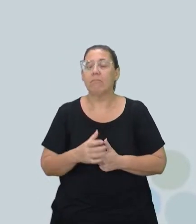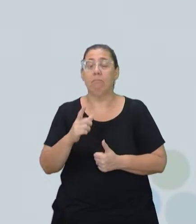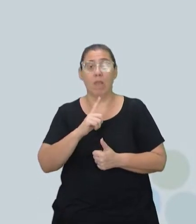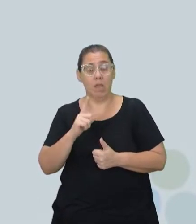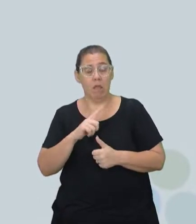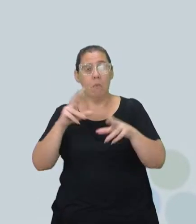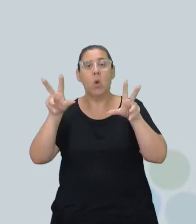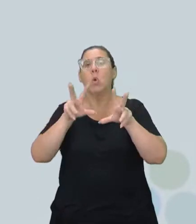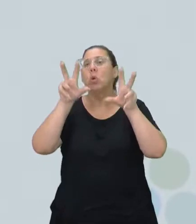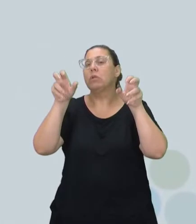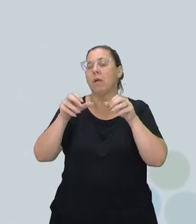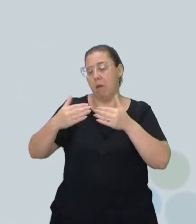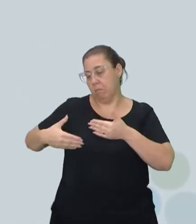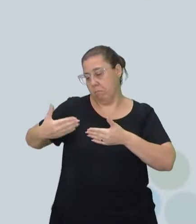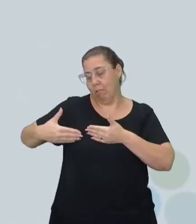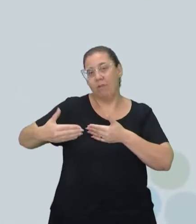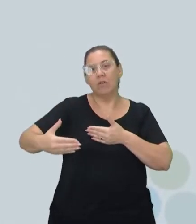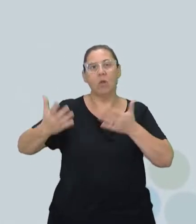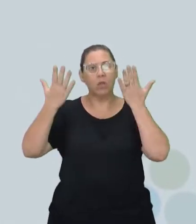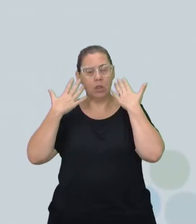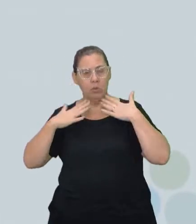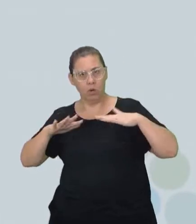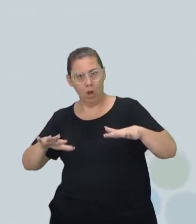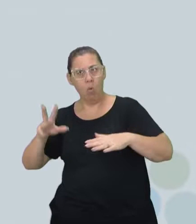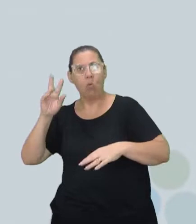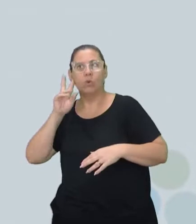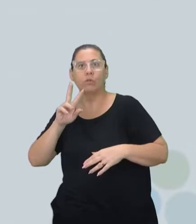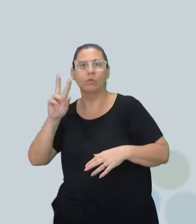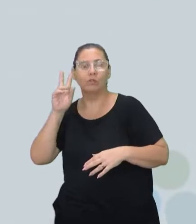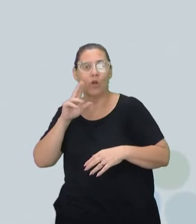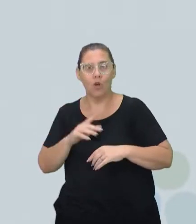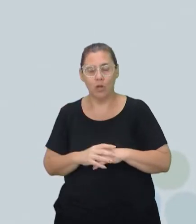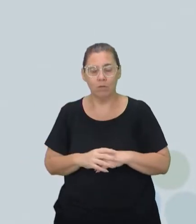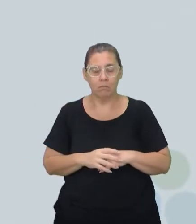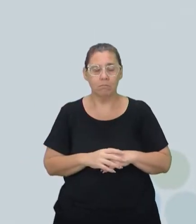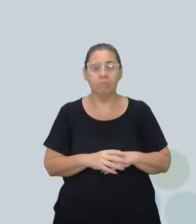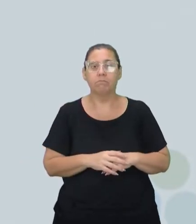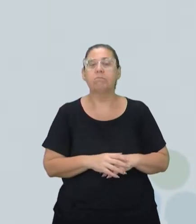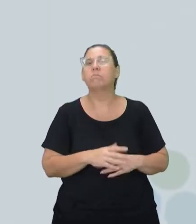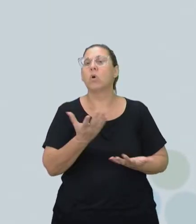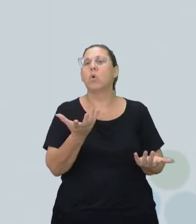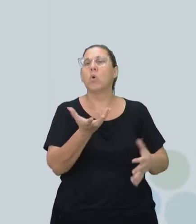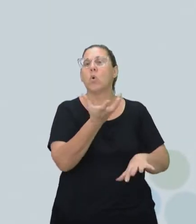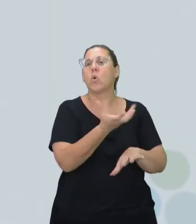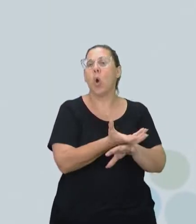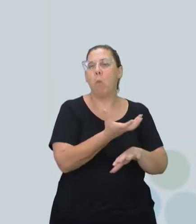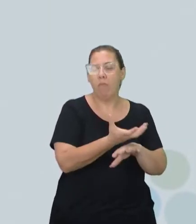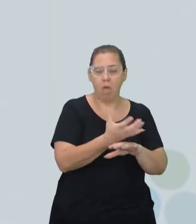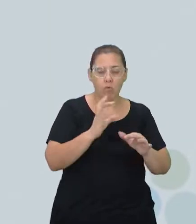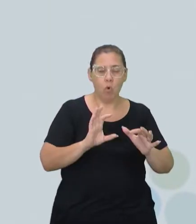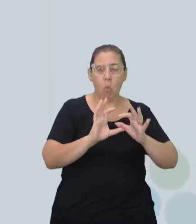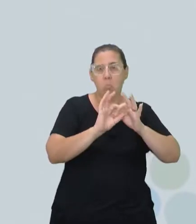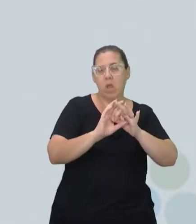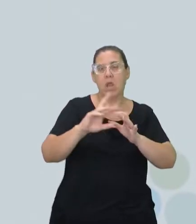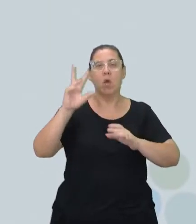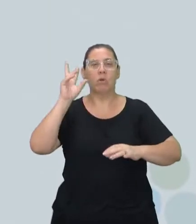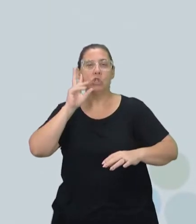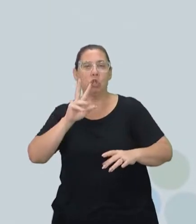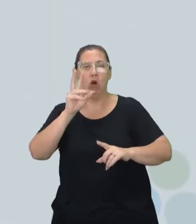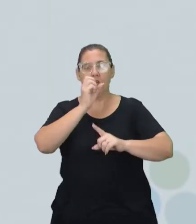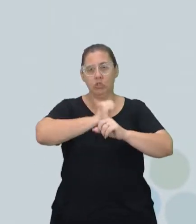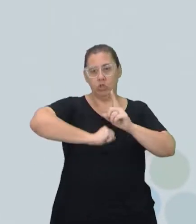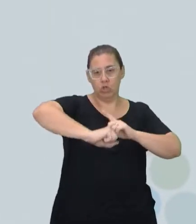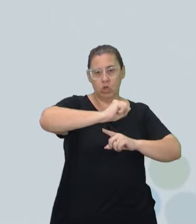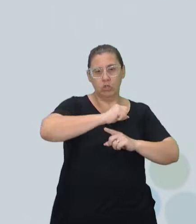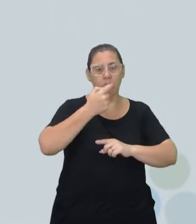envolvendo temas e processos de natureza histórica. O nosso componente, ele conversa muito com história, sociologia.